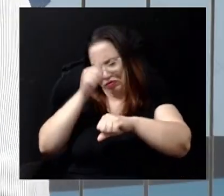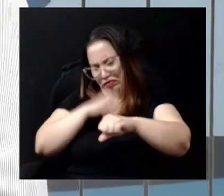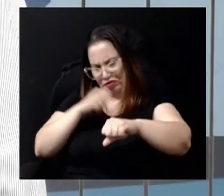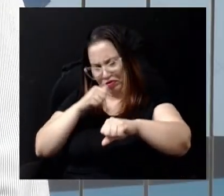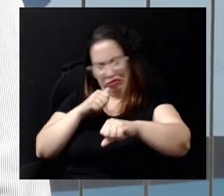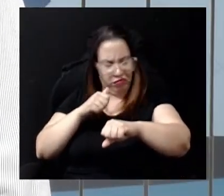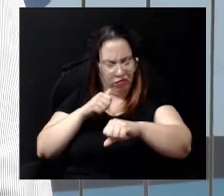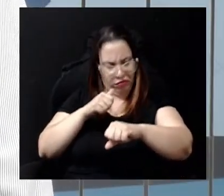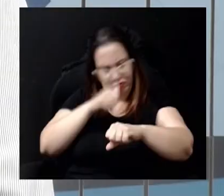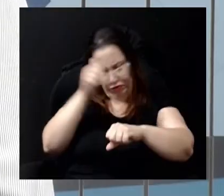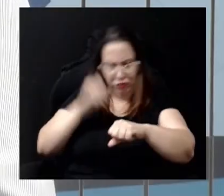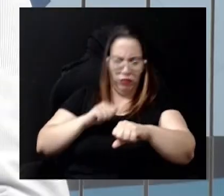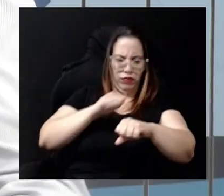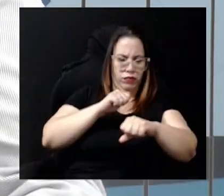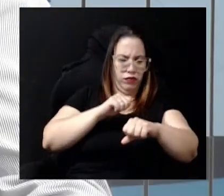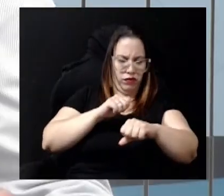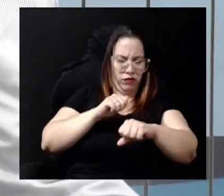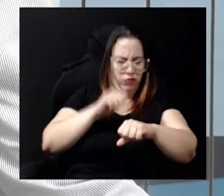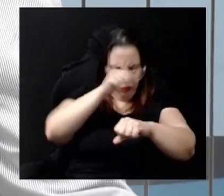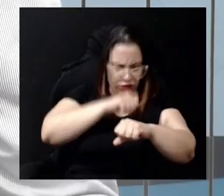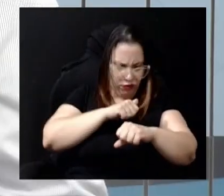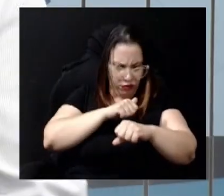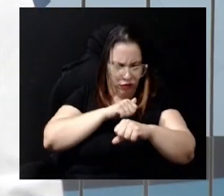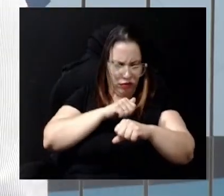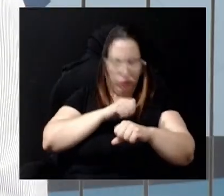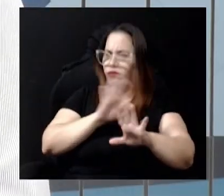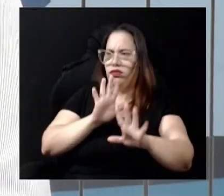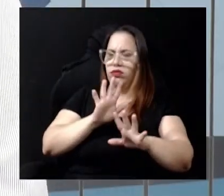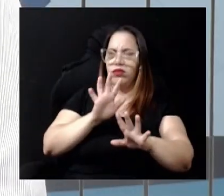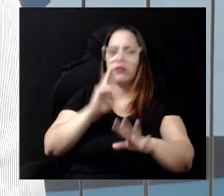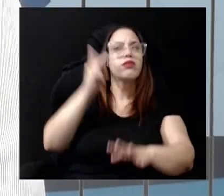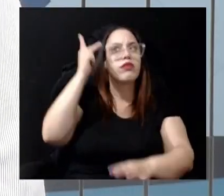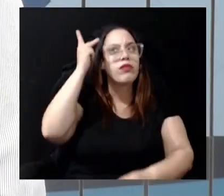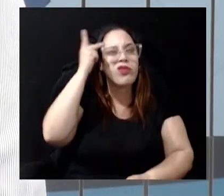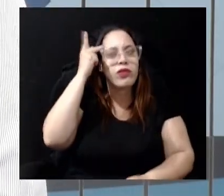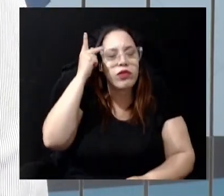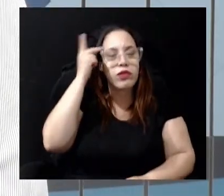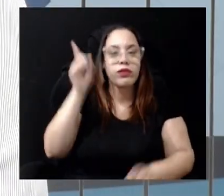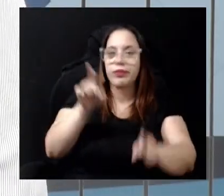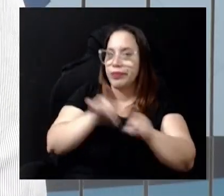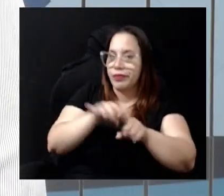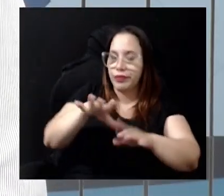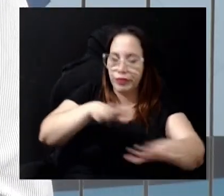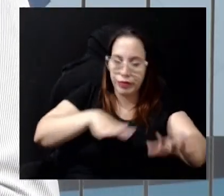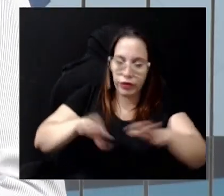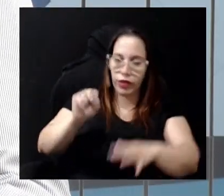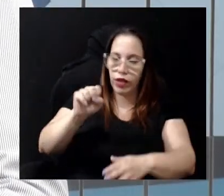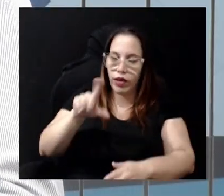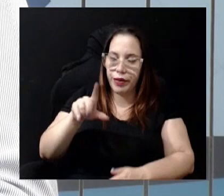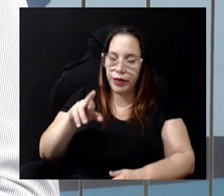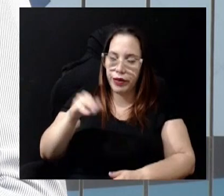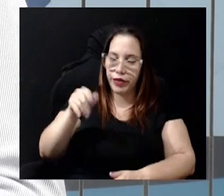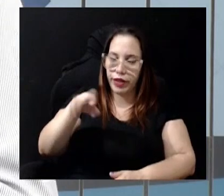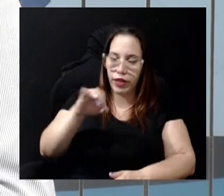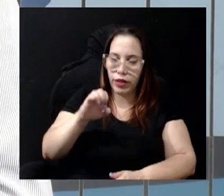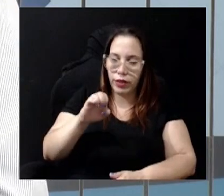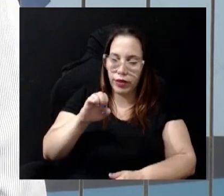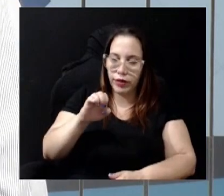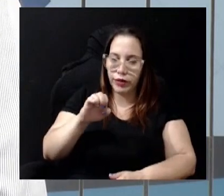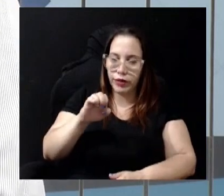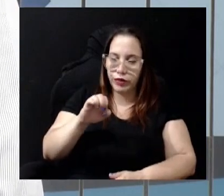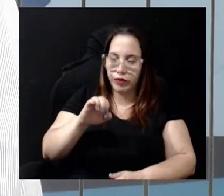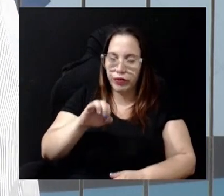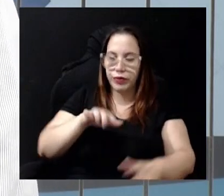país, atuam no estado de São Paulo e também na região sudeste e, portanto, já de alguma forma trabalham com